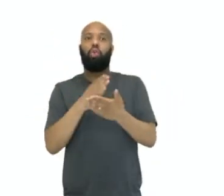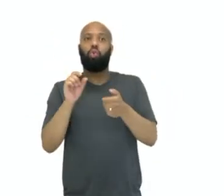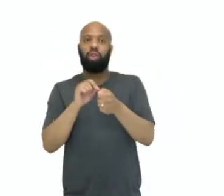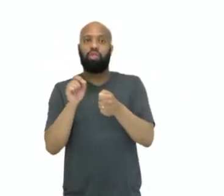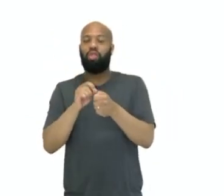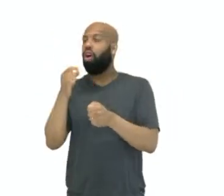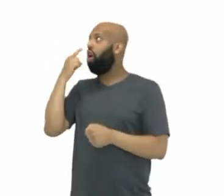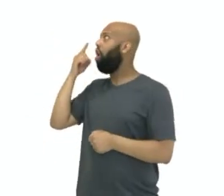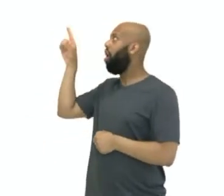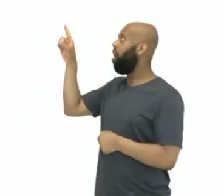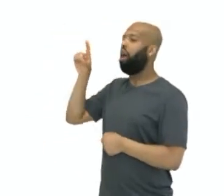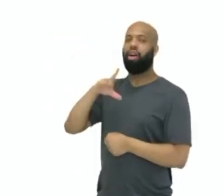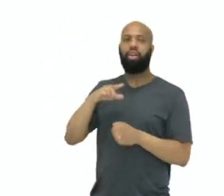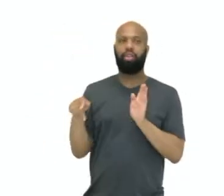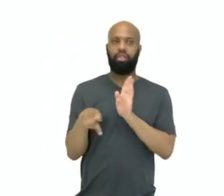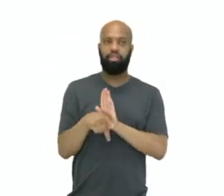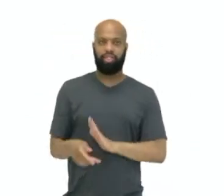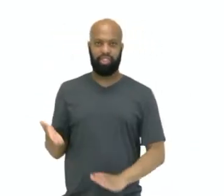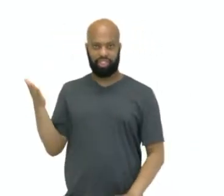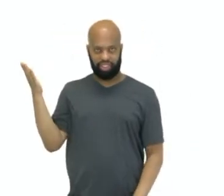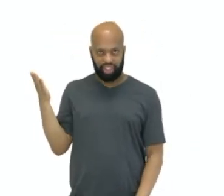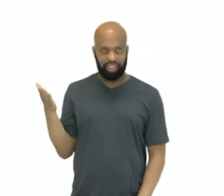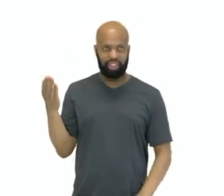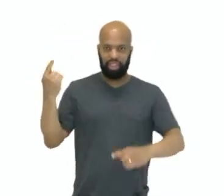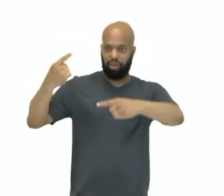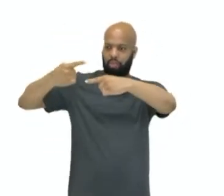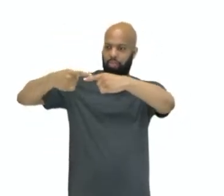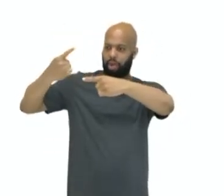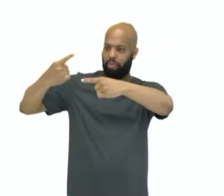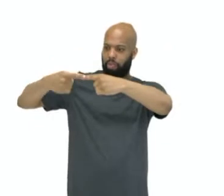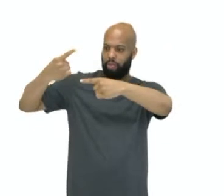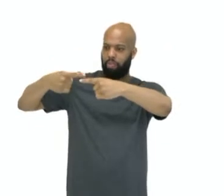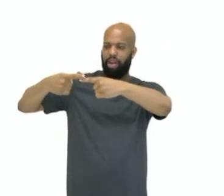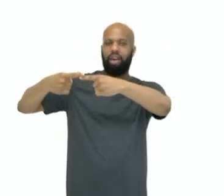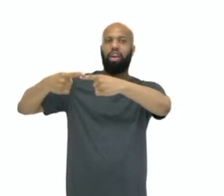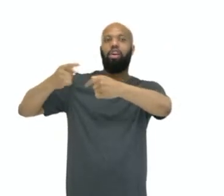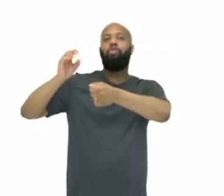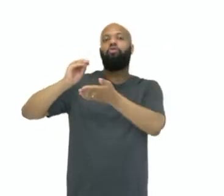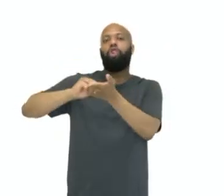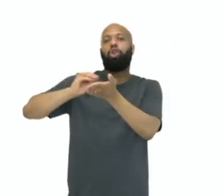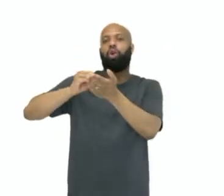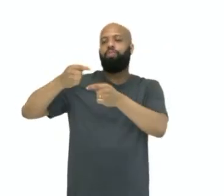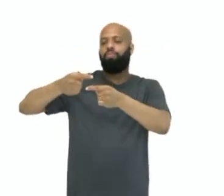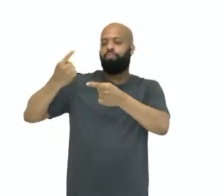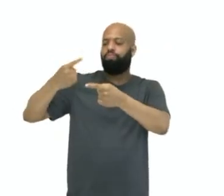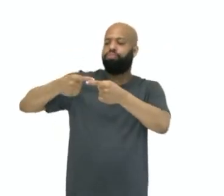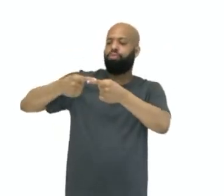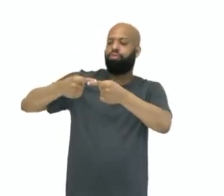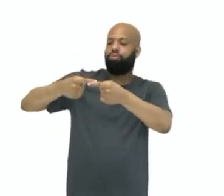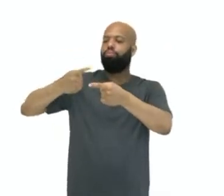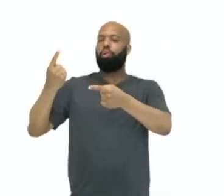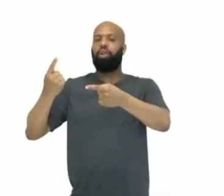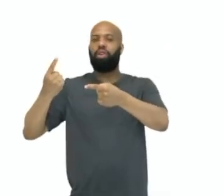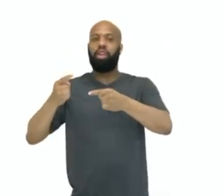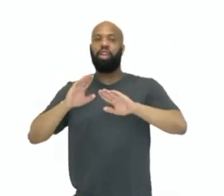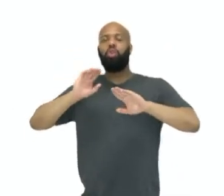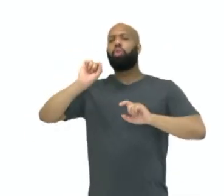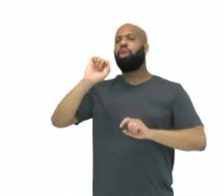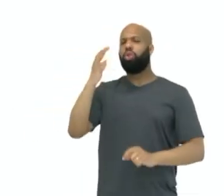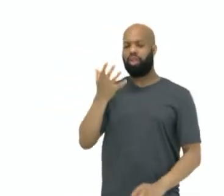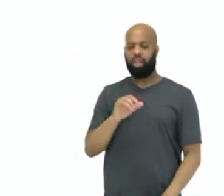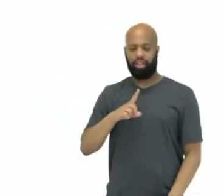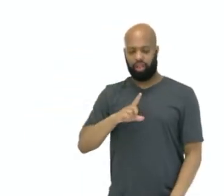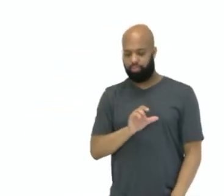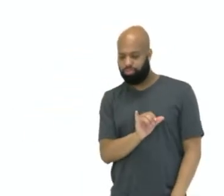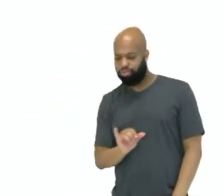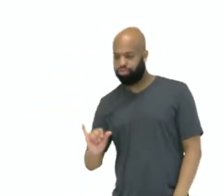fazem parte desse circuito não estão conectados. Portanto, não ocorre a passagem dessa